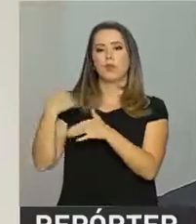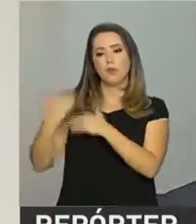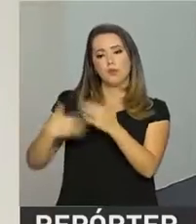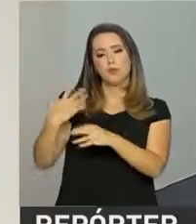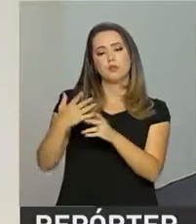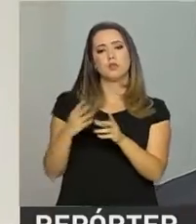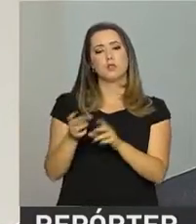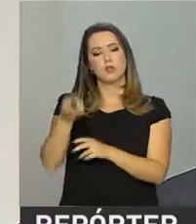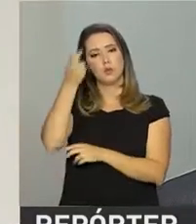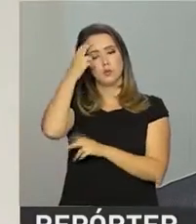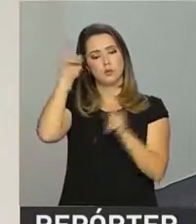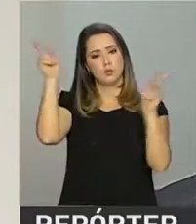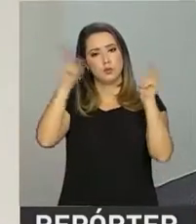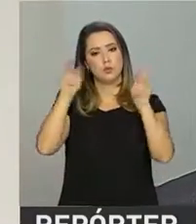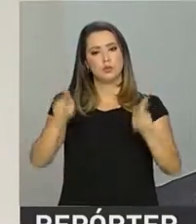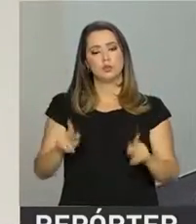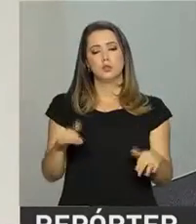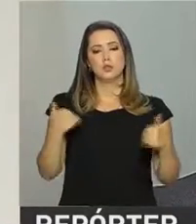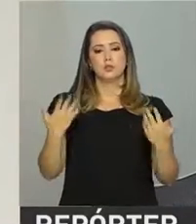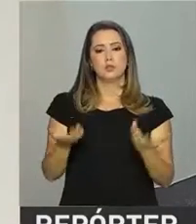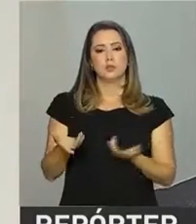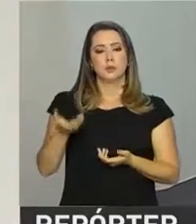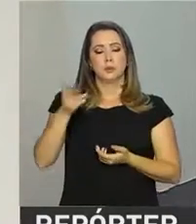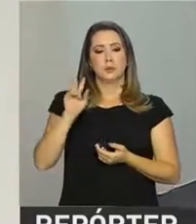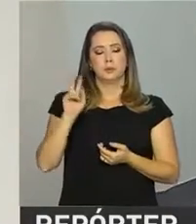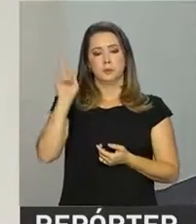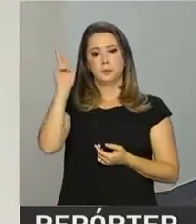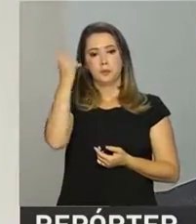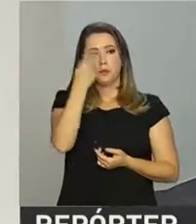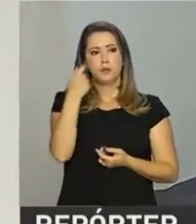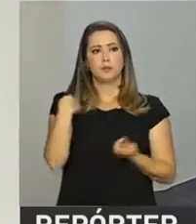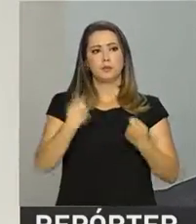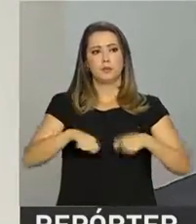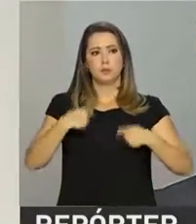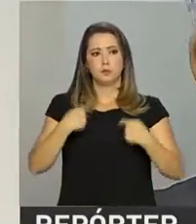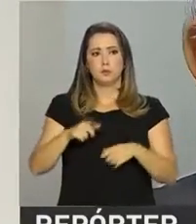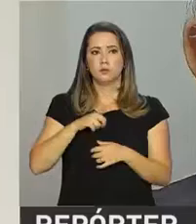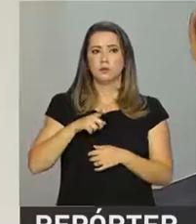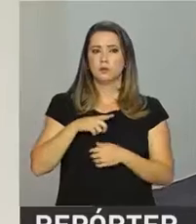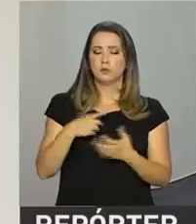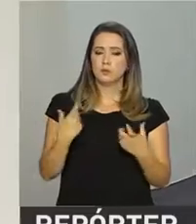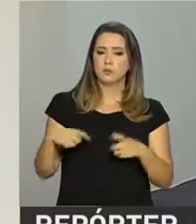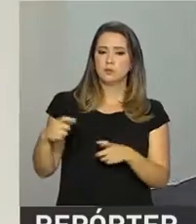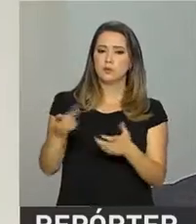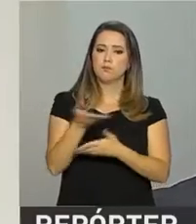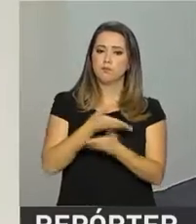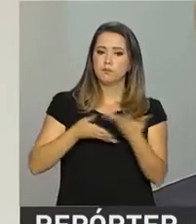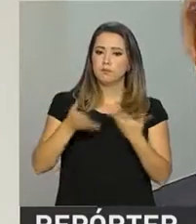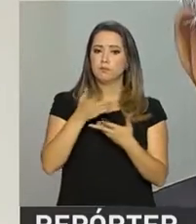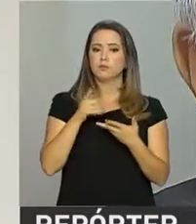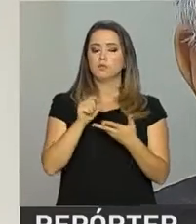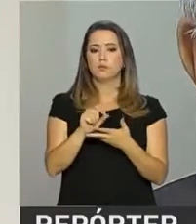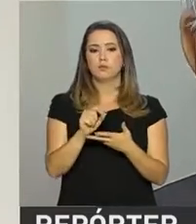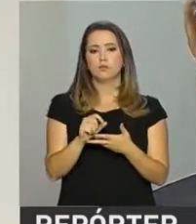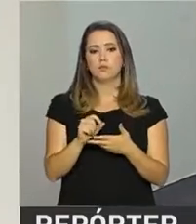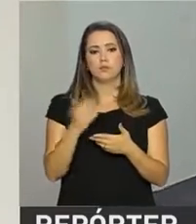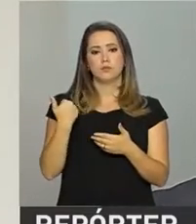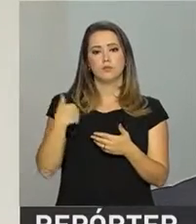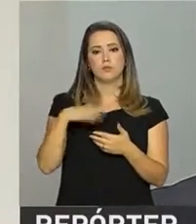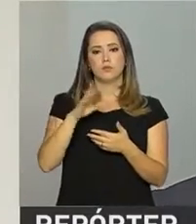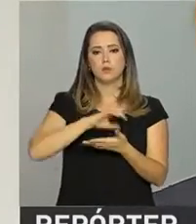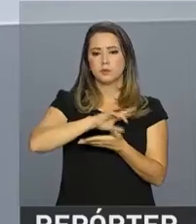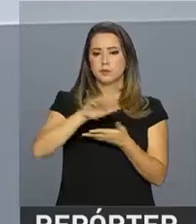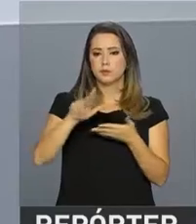paz isso significa em refletirmos de que precisamos ter um ambiente de convivência né mais